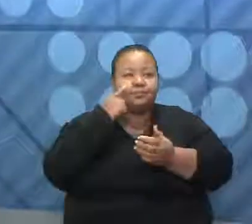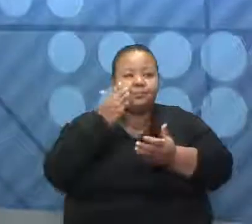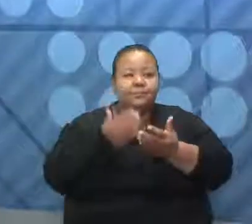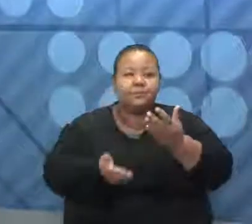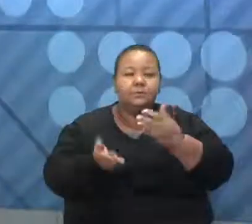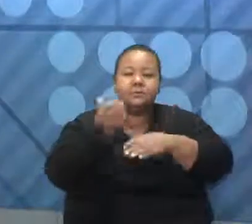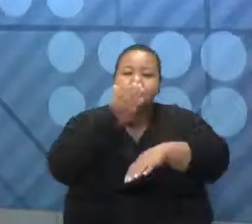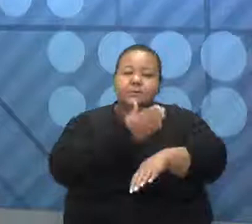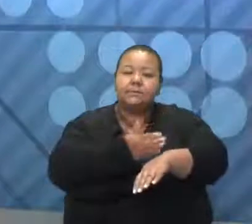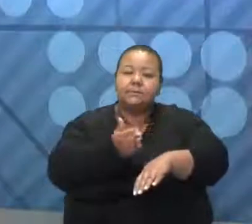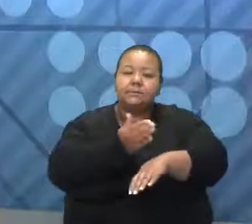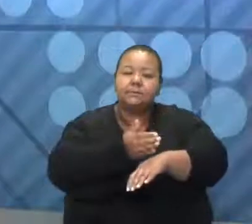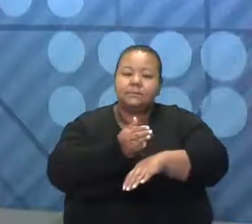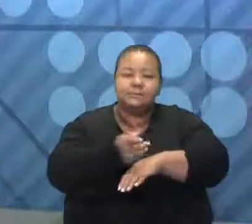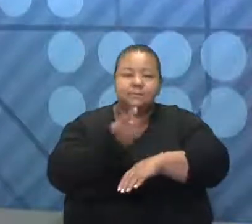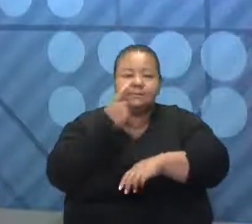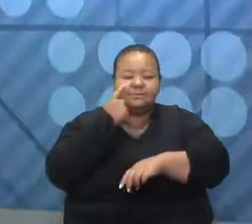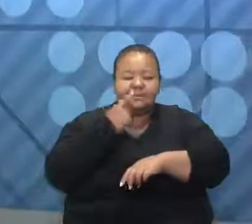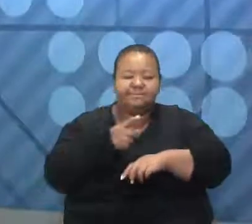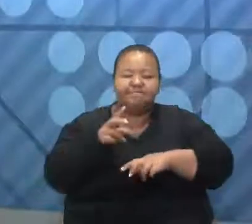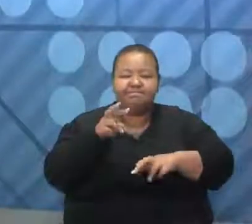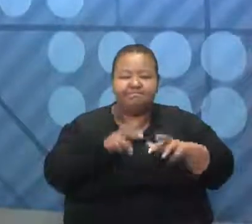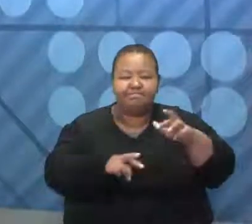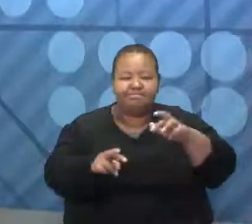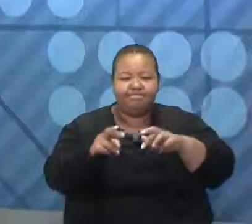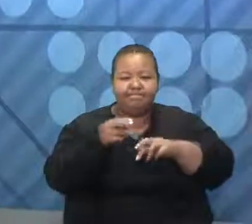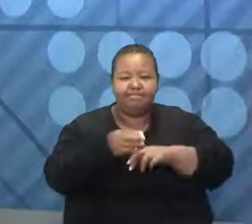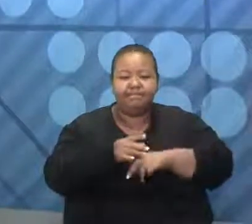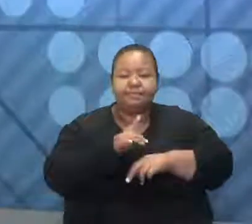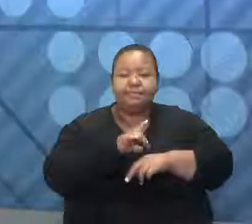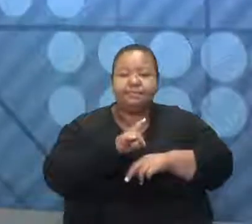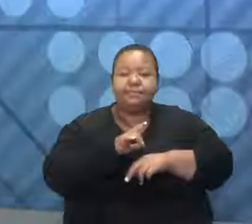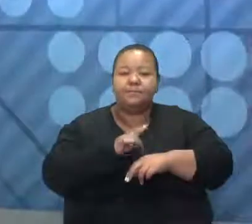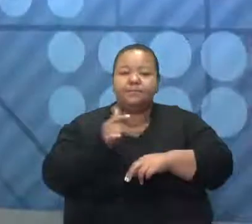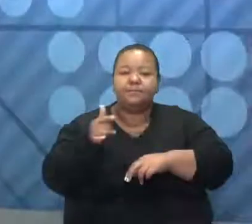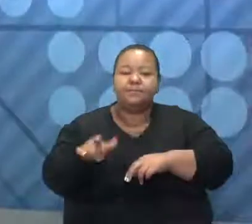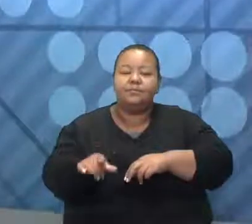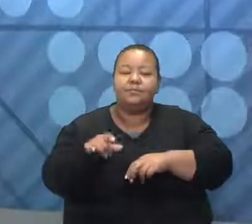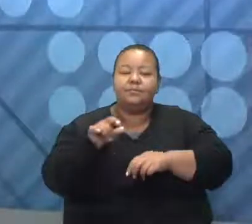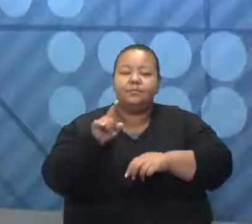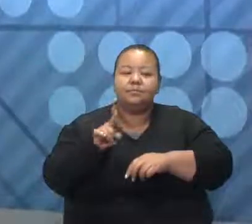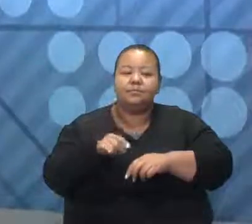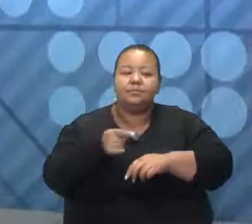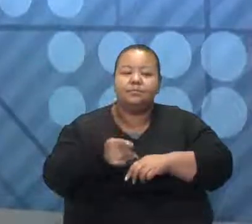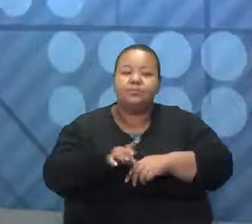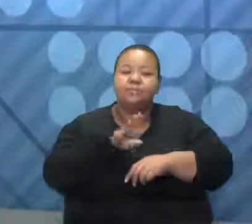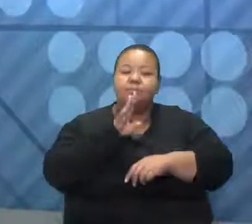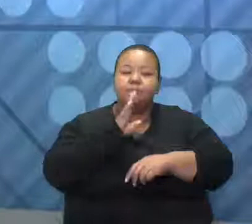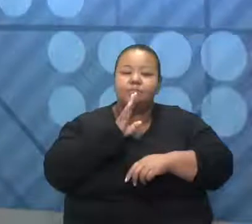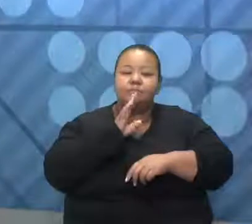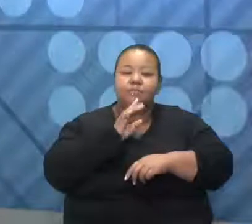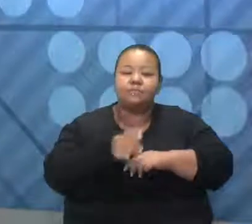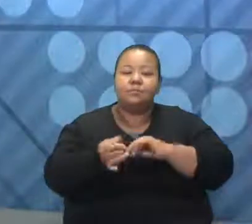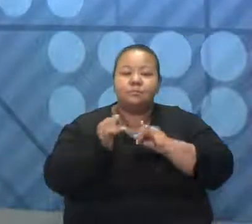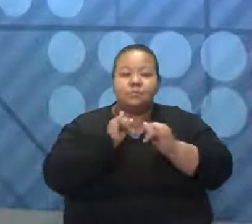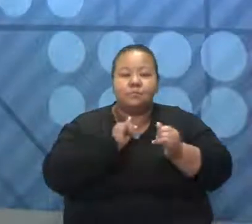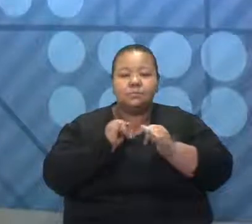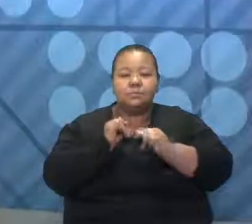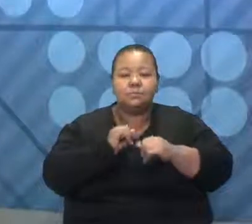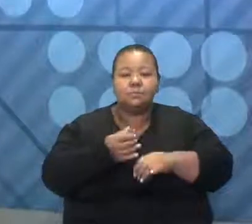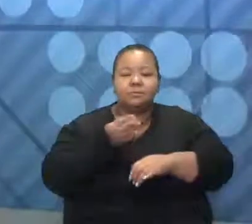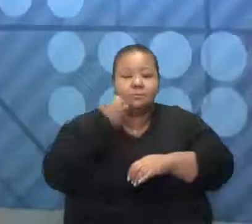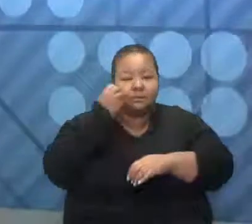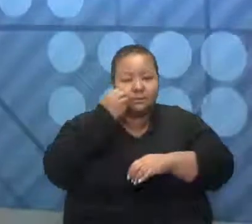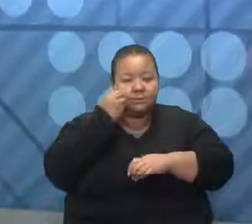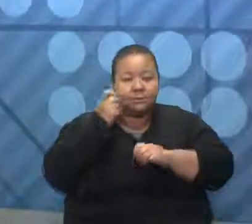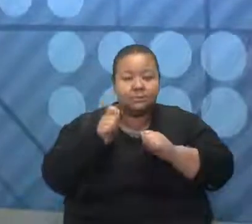capacitações? Tem que ser analisado. Temos outra que constitui um conhecimento, informação e experiência que